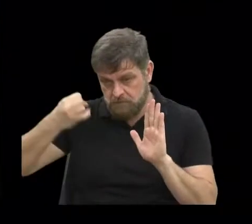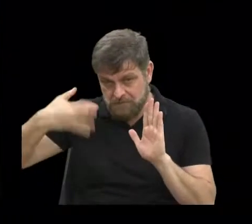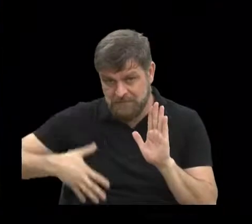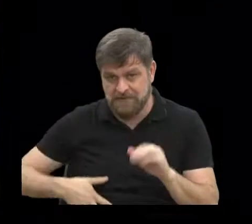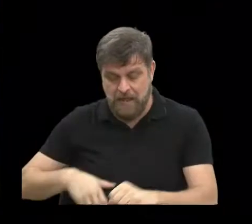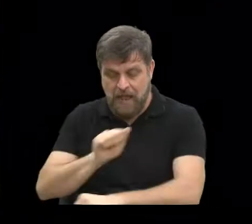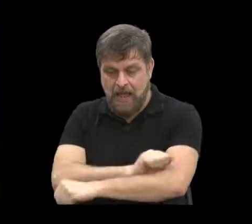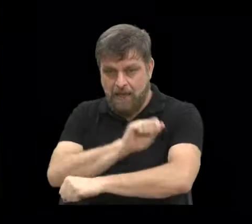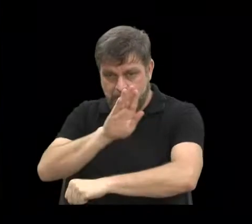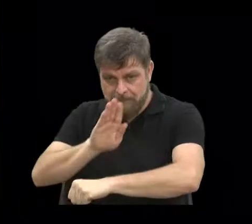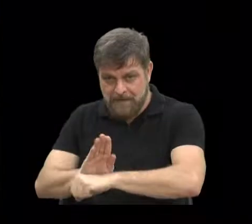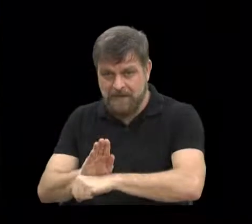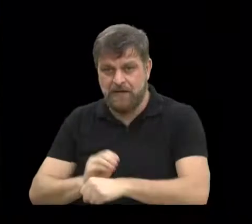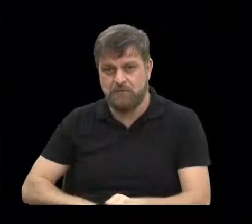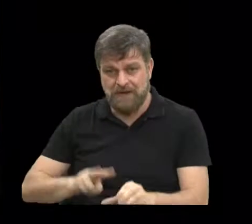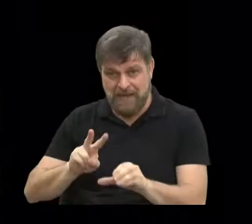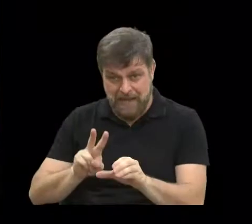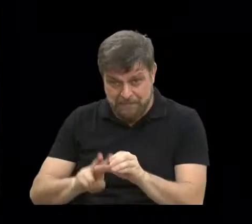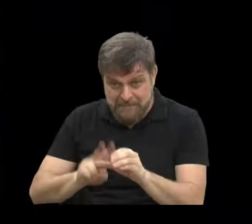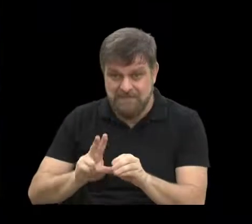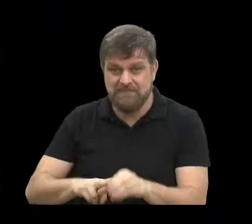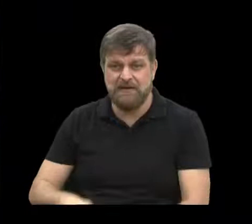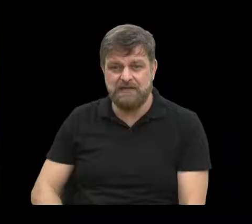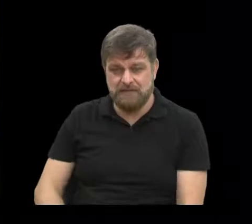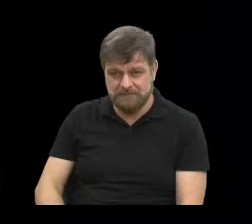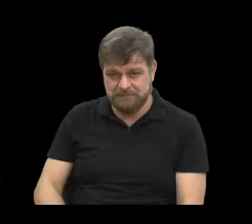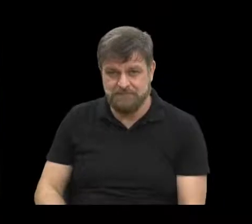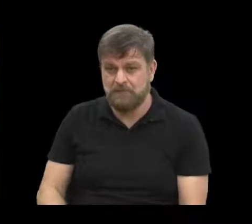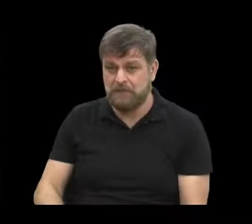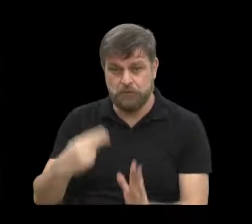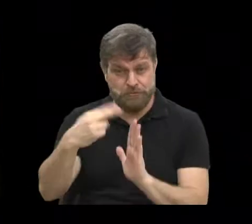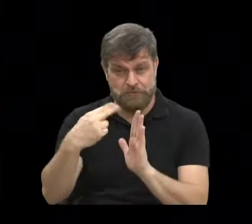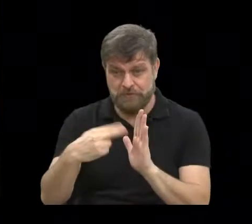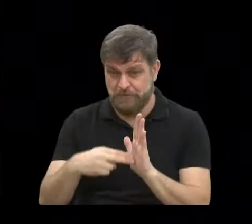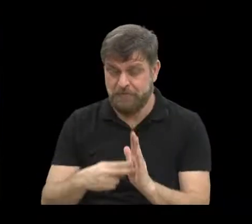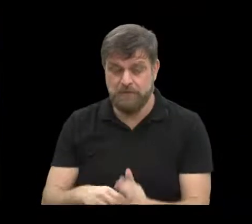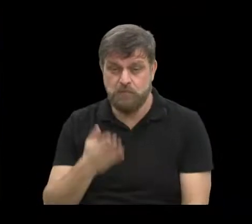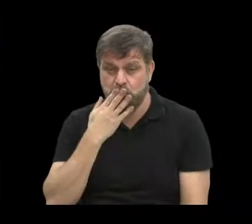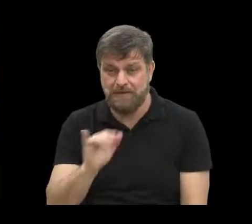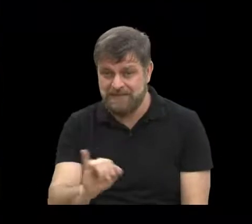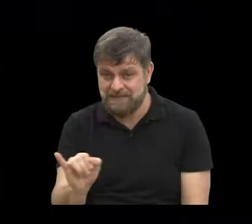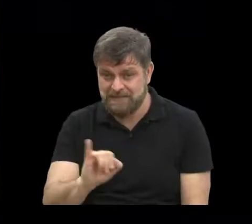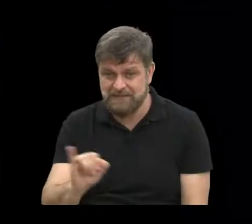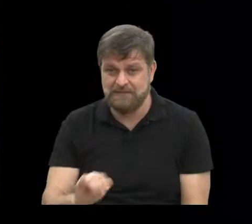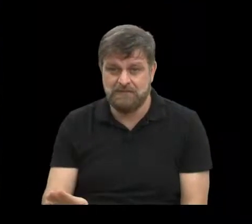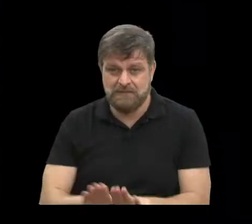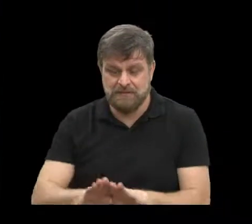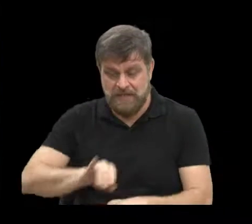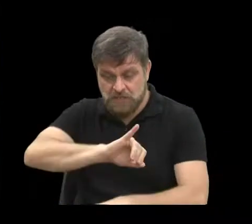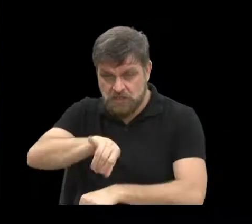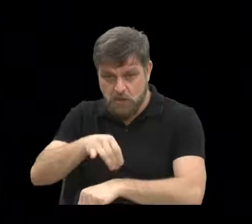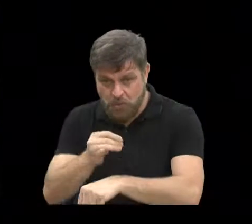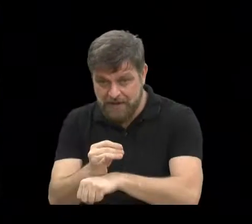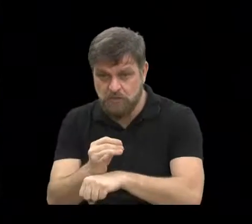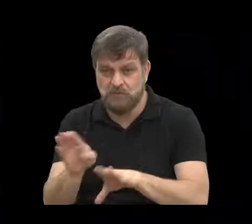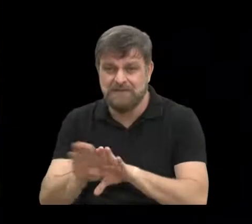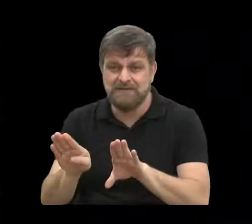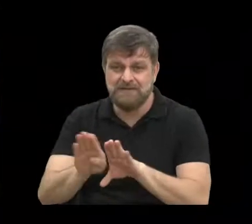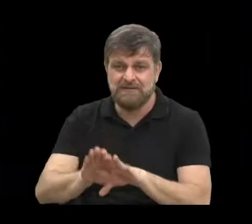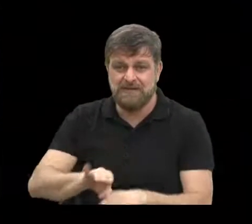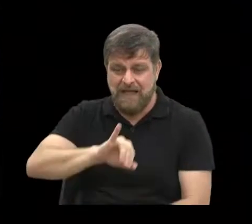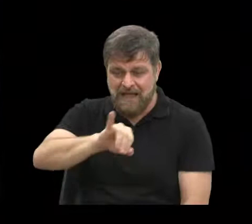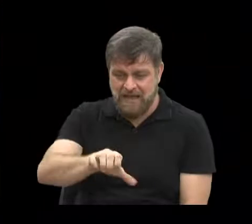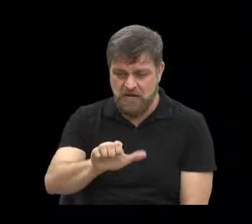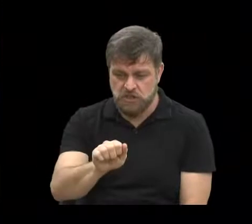Amparo, Campinas, Capivari, Elias Fausto, Olambra, Hortolândia, Indaiatuba, Itatiba, Jaguariúna,